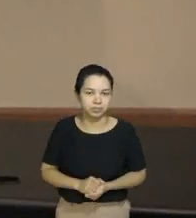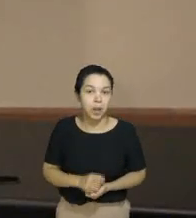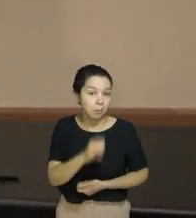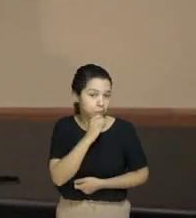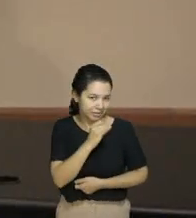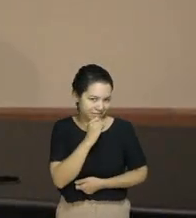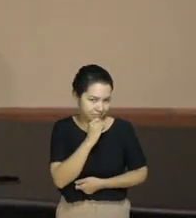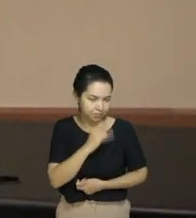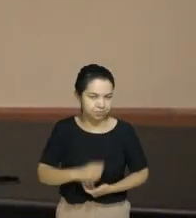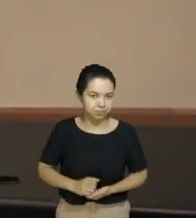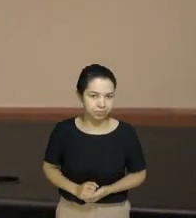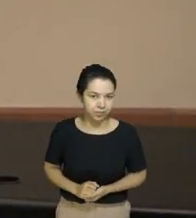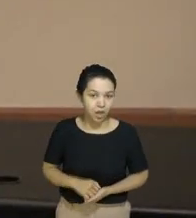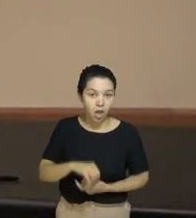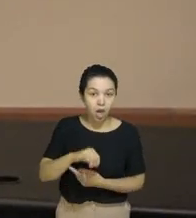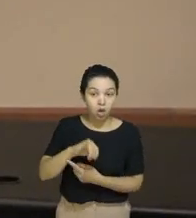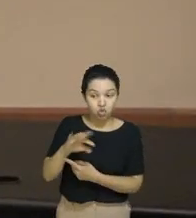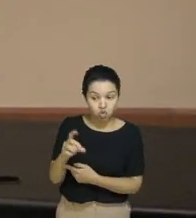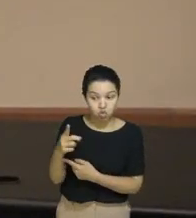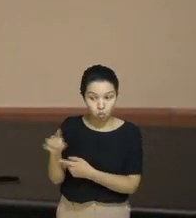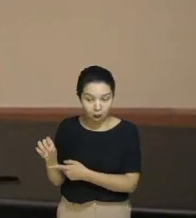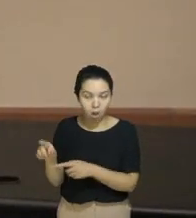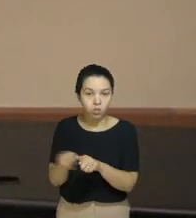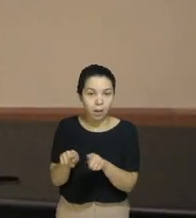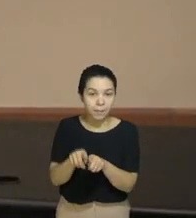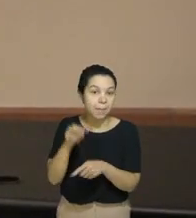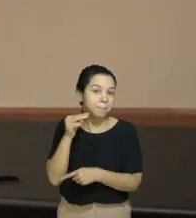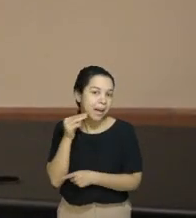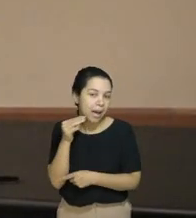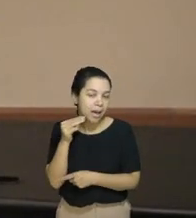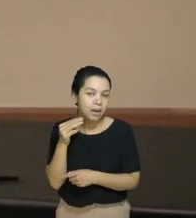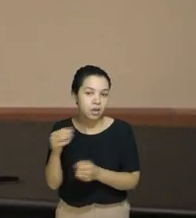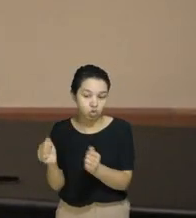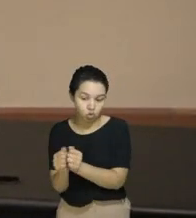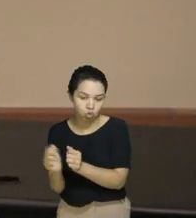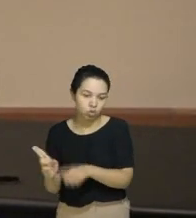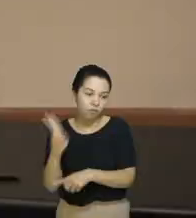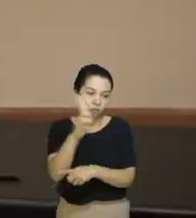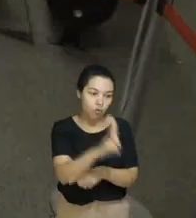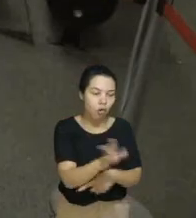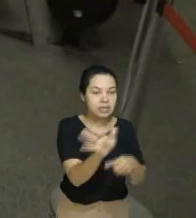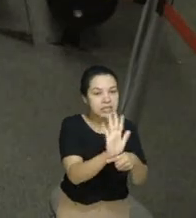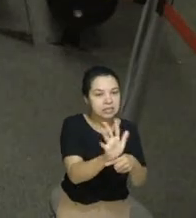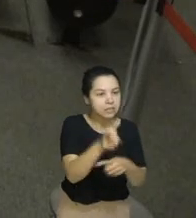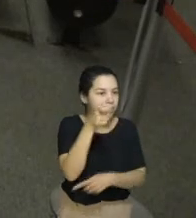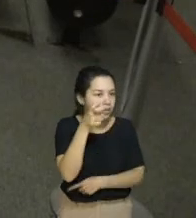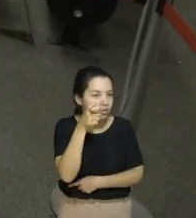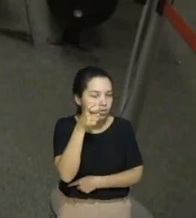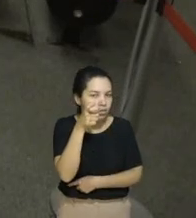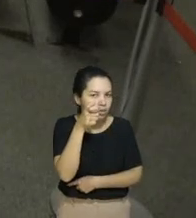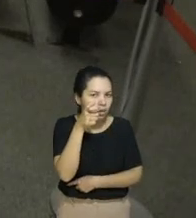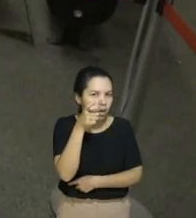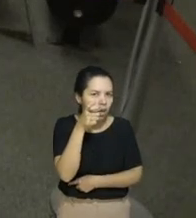Maria foram ao cinema. Qual sinal de pontuação que eu usei?